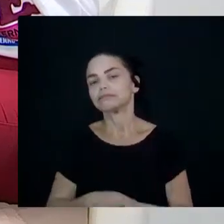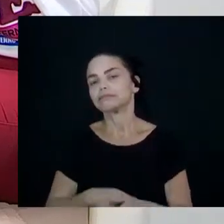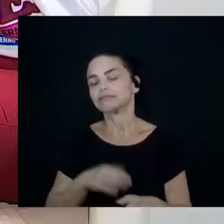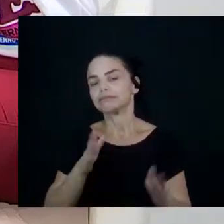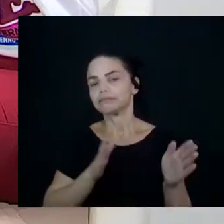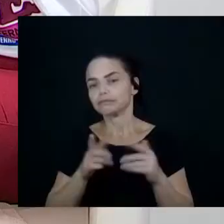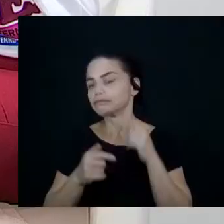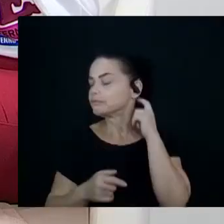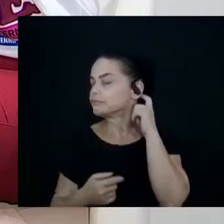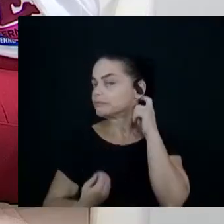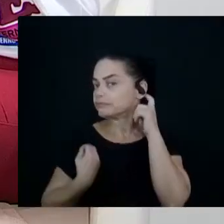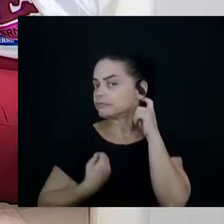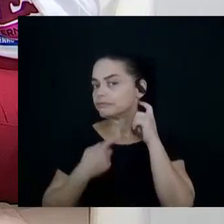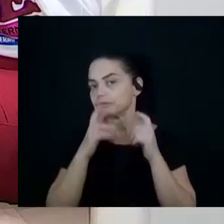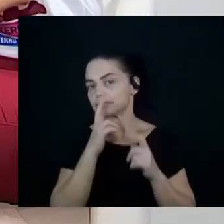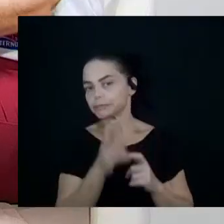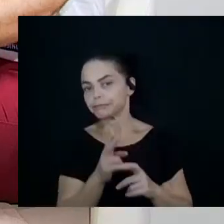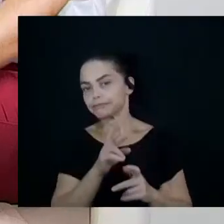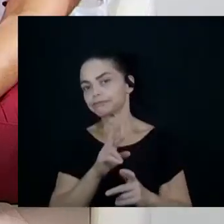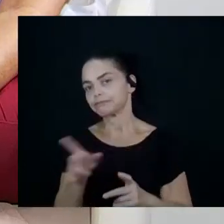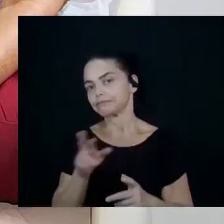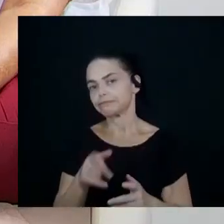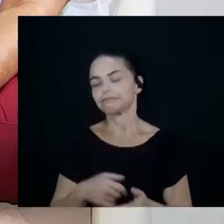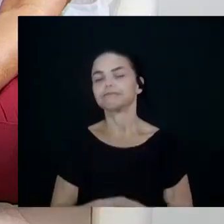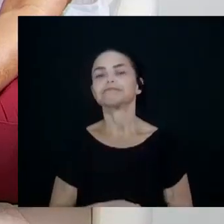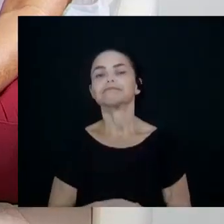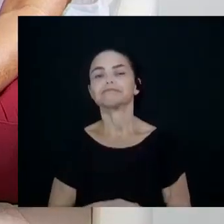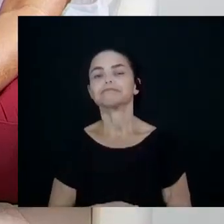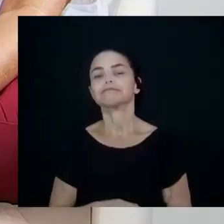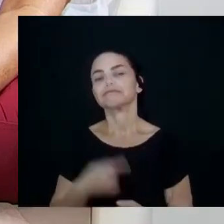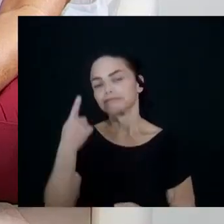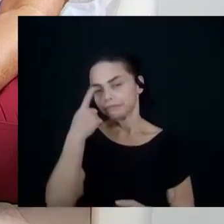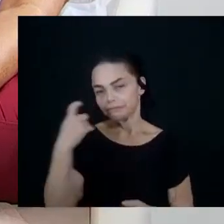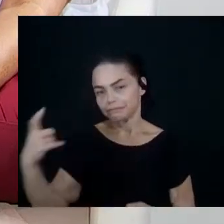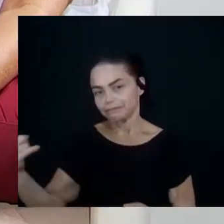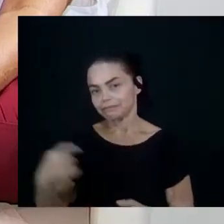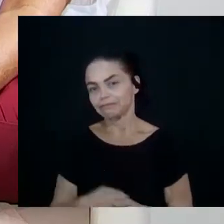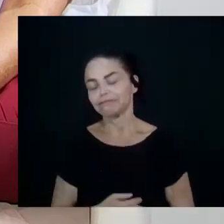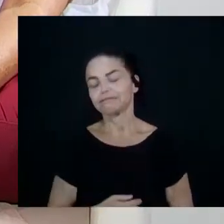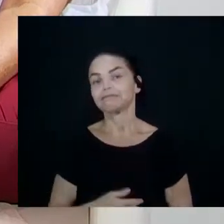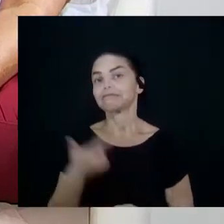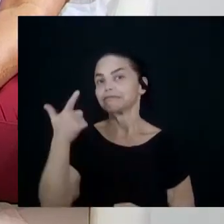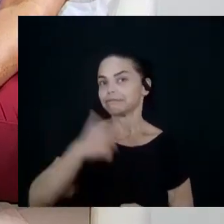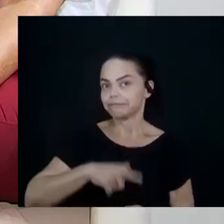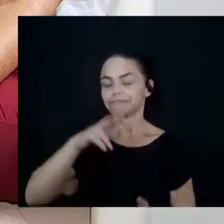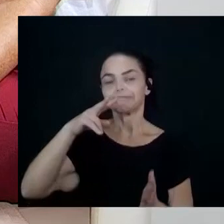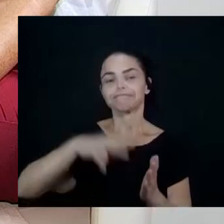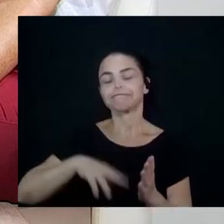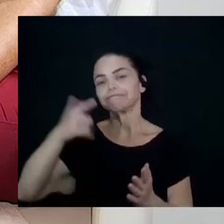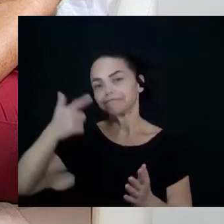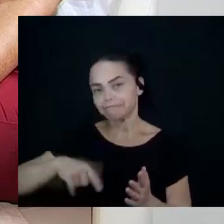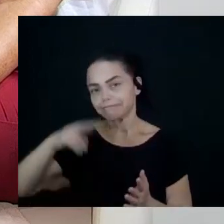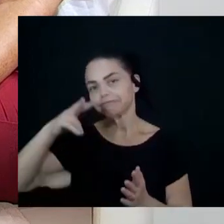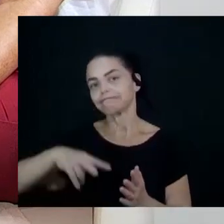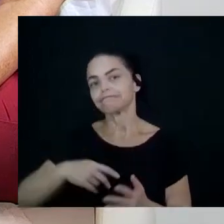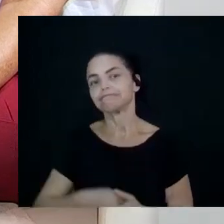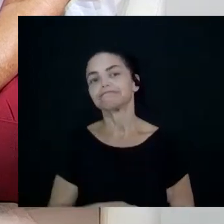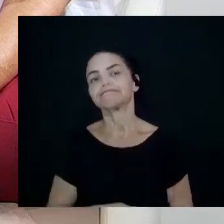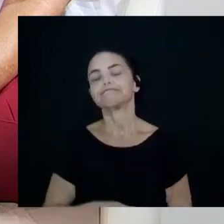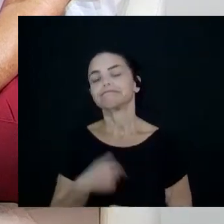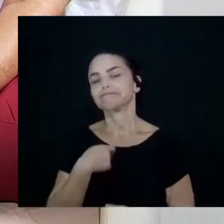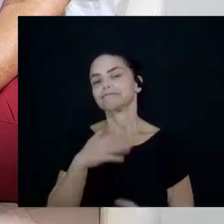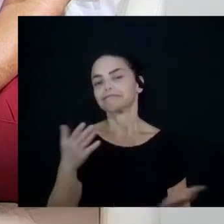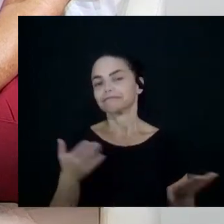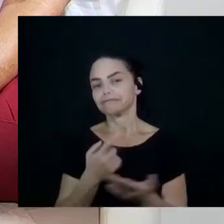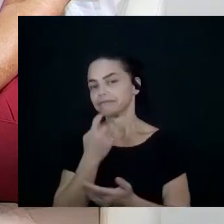está, a gente responde diferente. Então é bem interessante. Lê mais de uma vez, com certeza. Pode ler mais de uma vez. Agora aqui em Campinas,